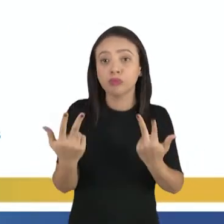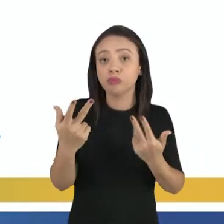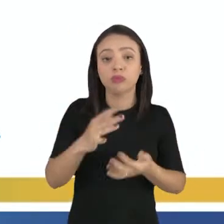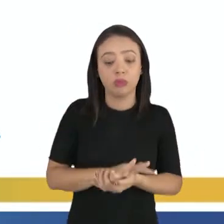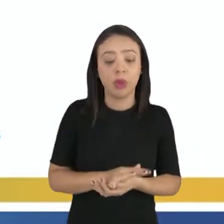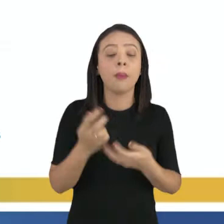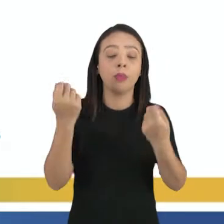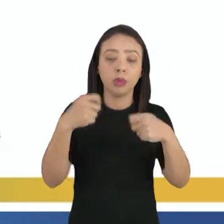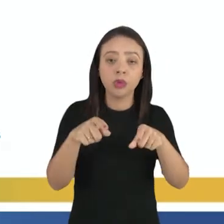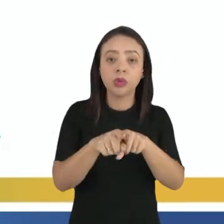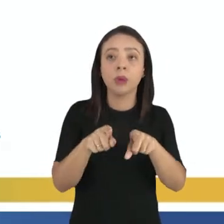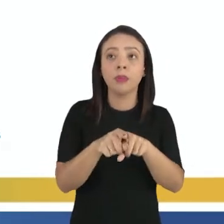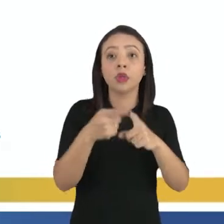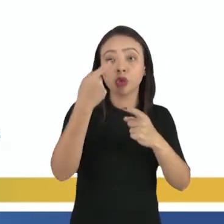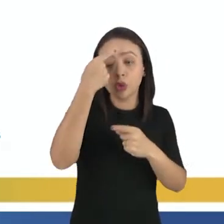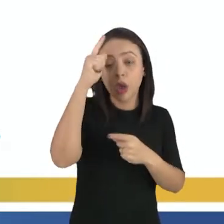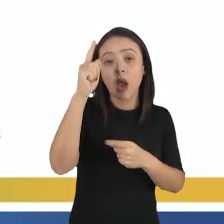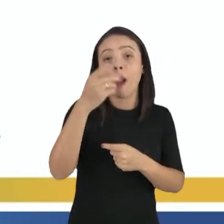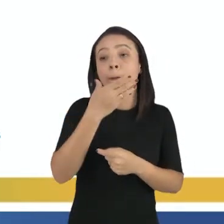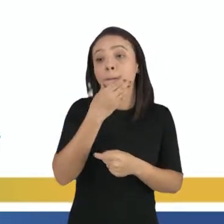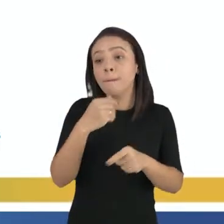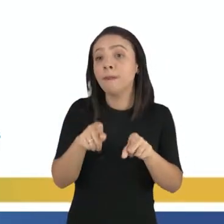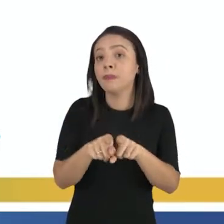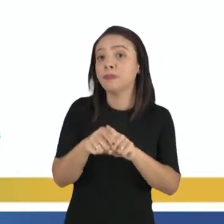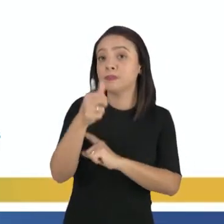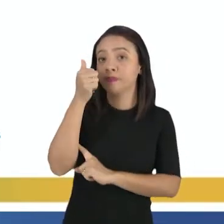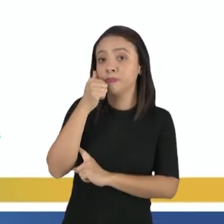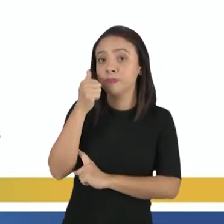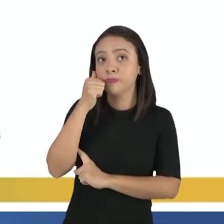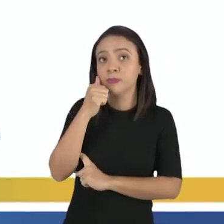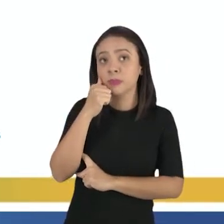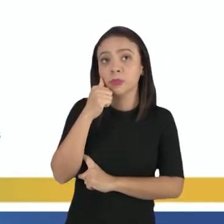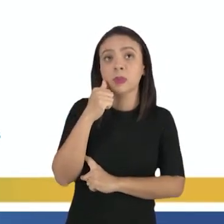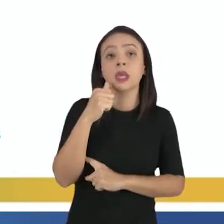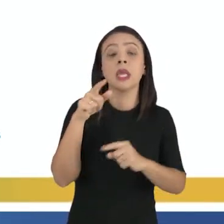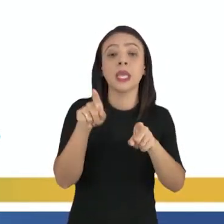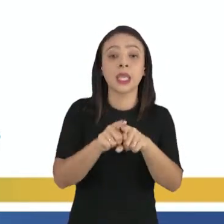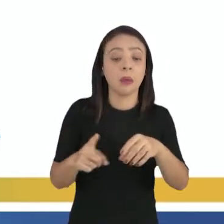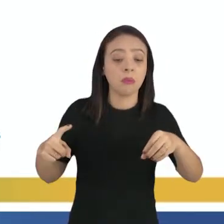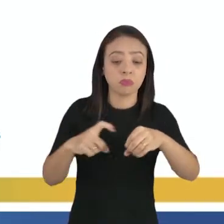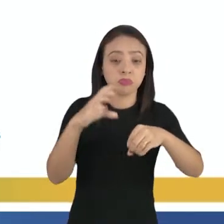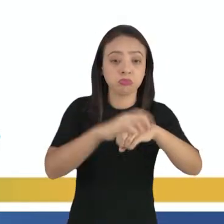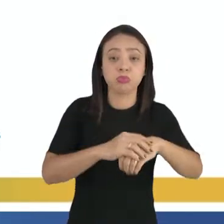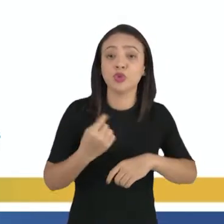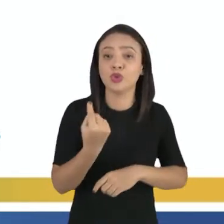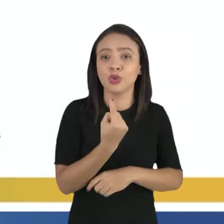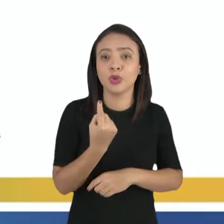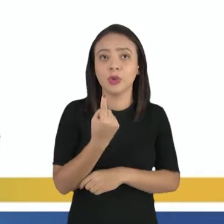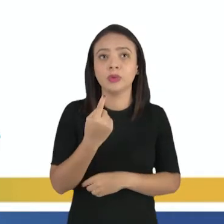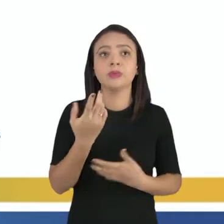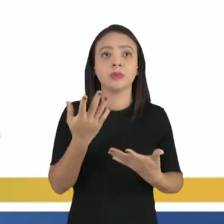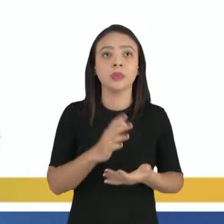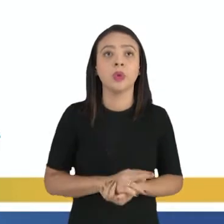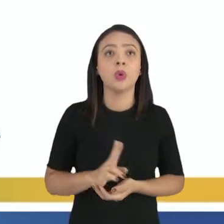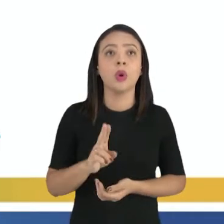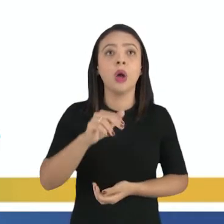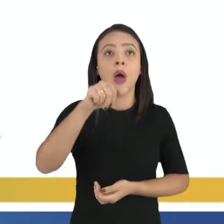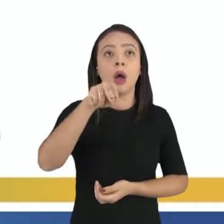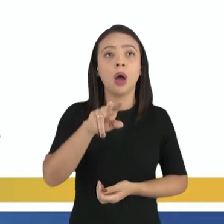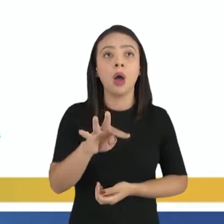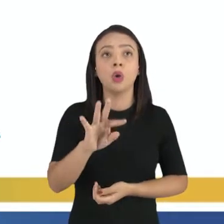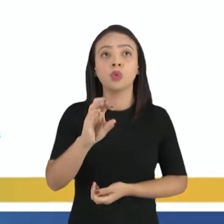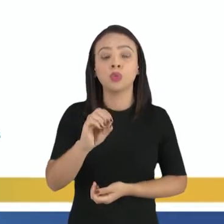capaz de produzir o gameta masculino, o gameta feminino e se fecundar sozinho. Então, o processo de